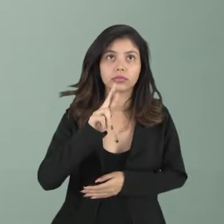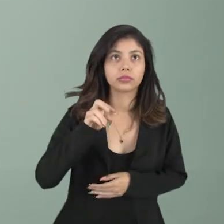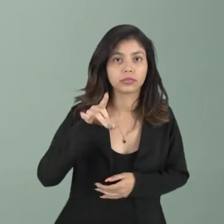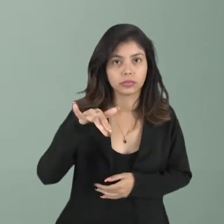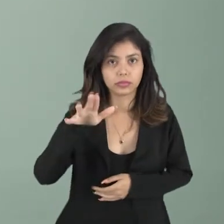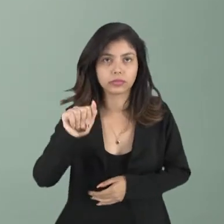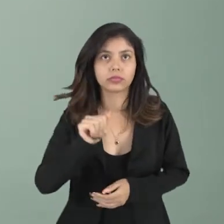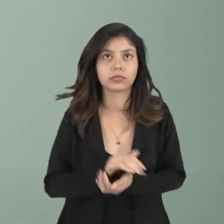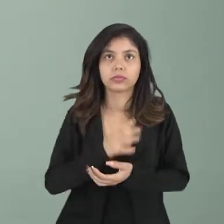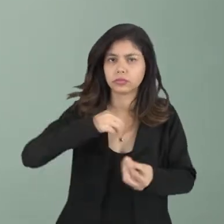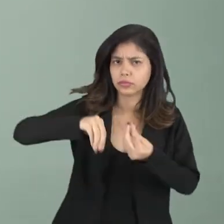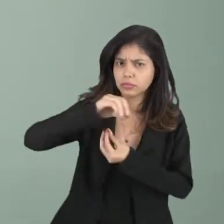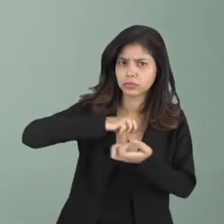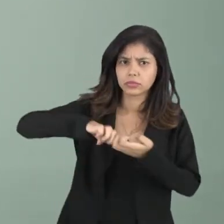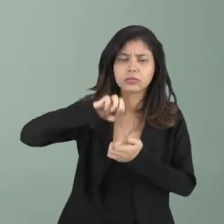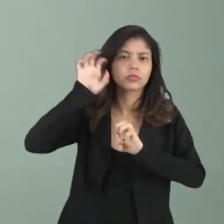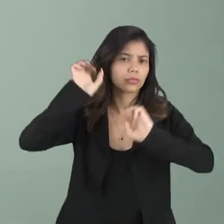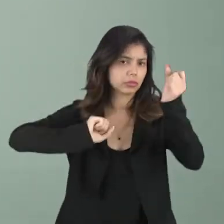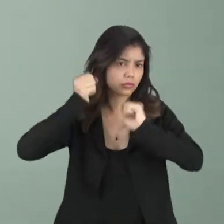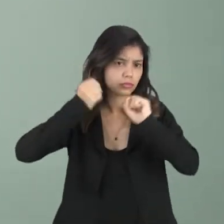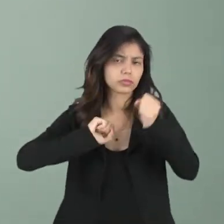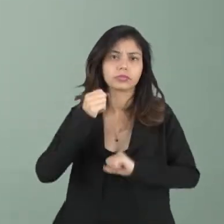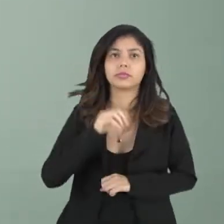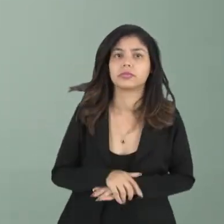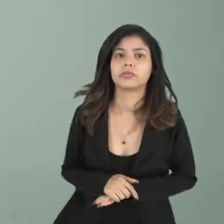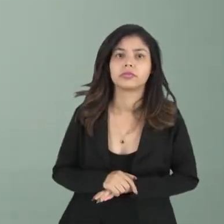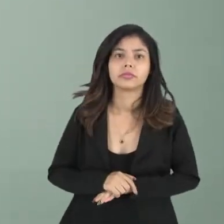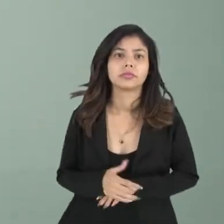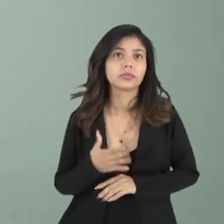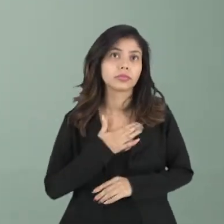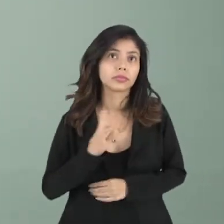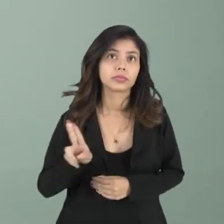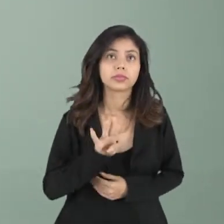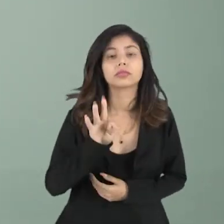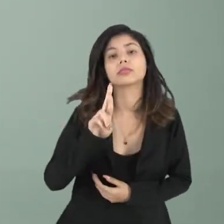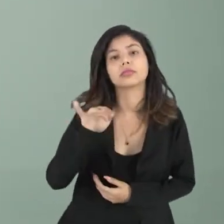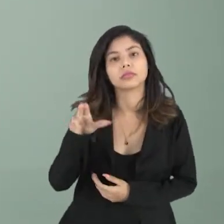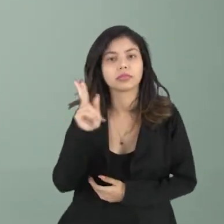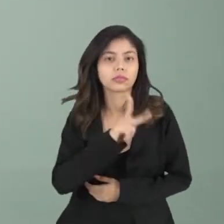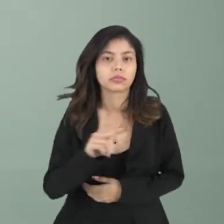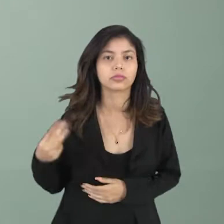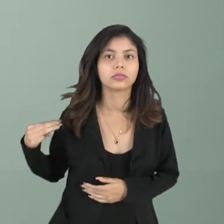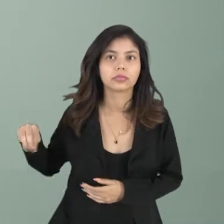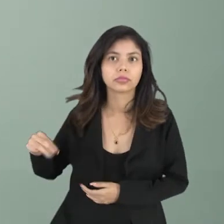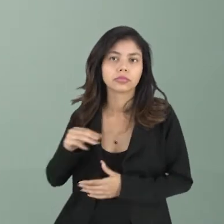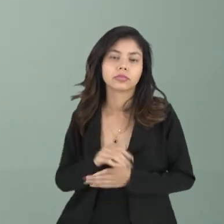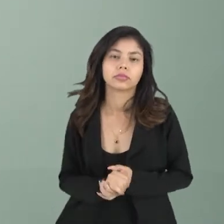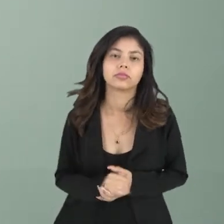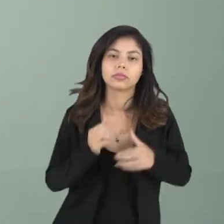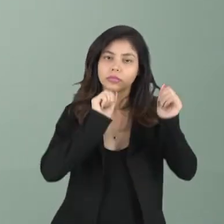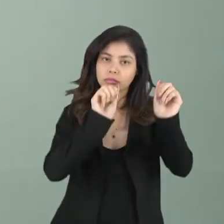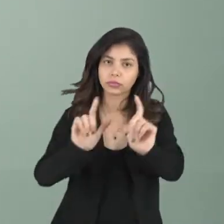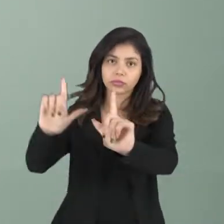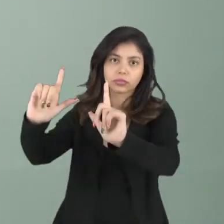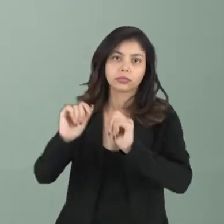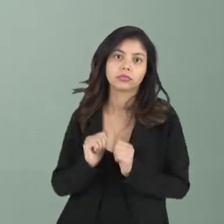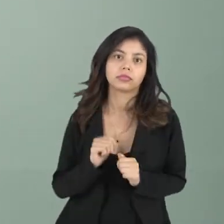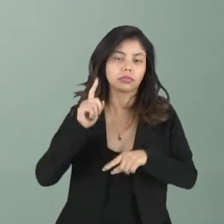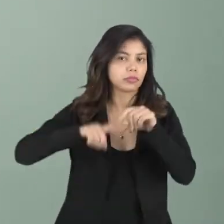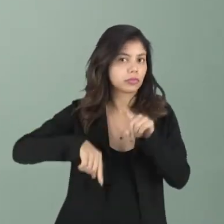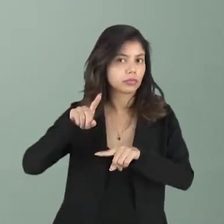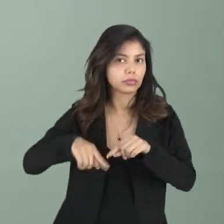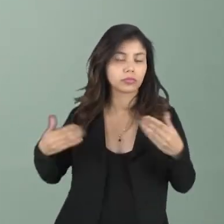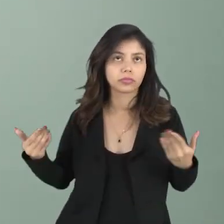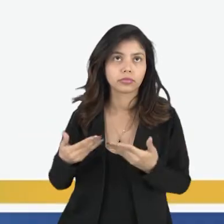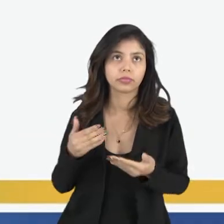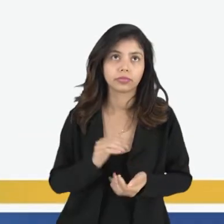é termodinâmica e a revolução industrial. Meu nome é Bartô, professor de matemática. Acompanhe comigo o nosso